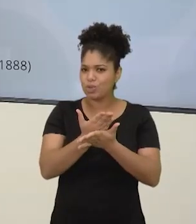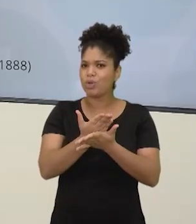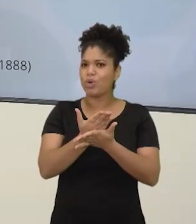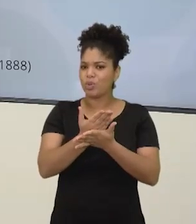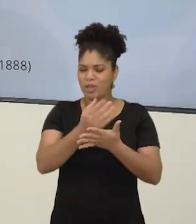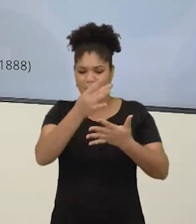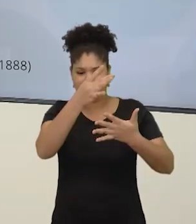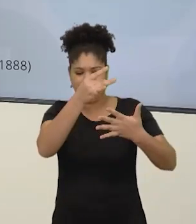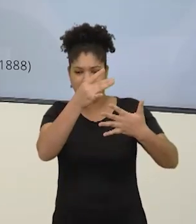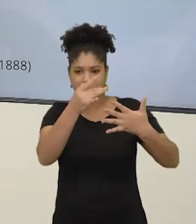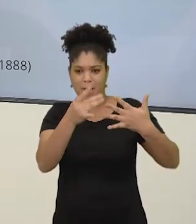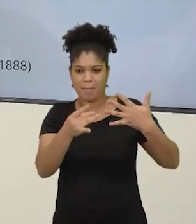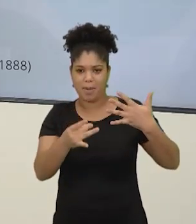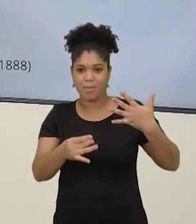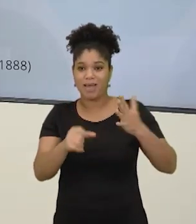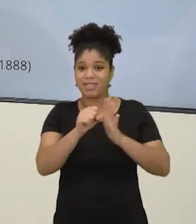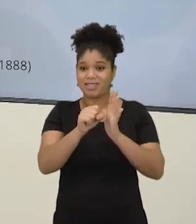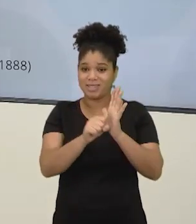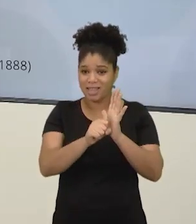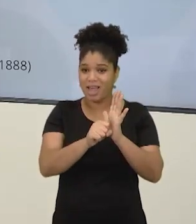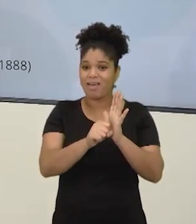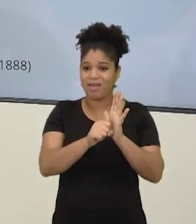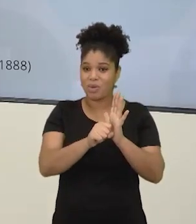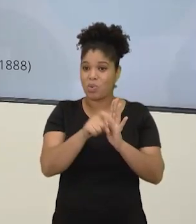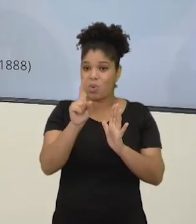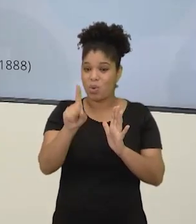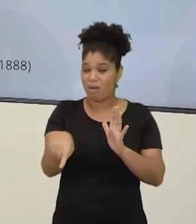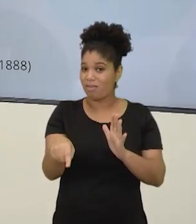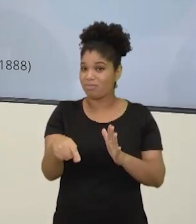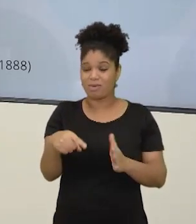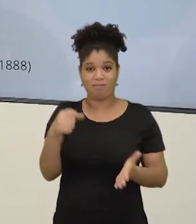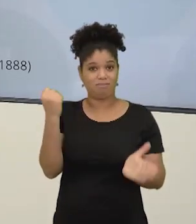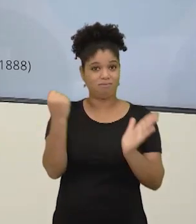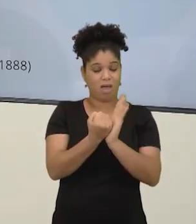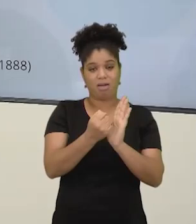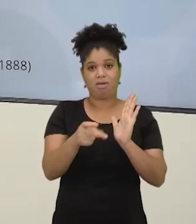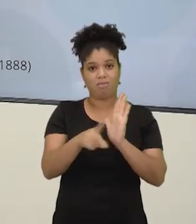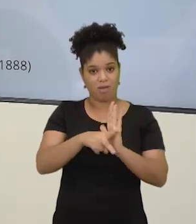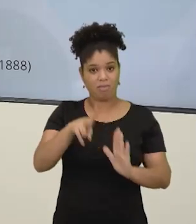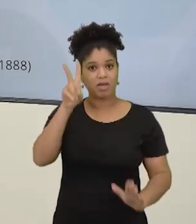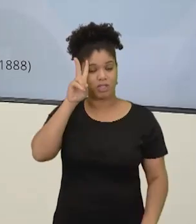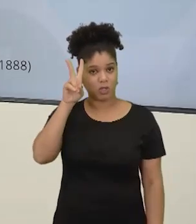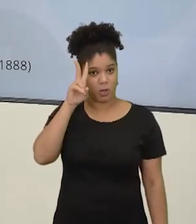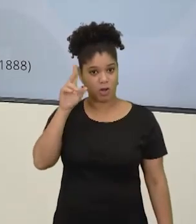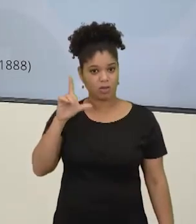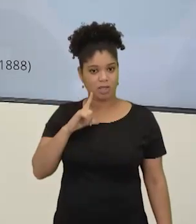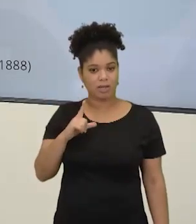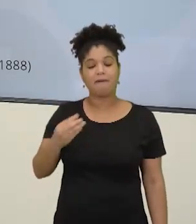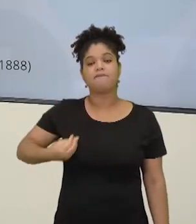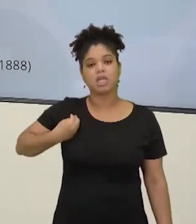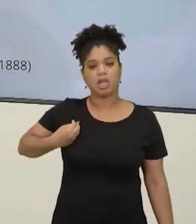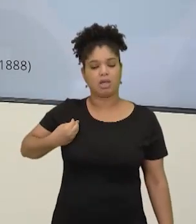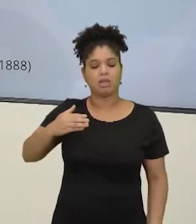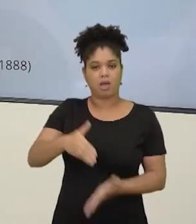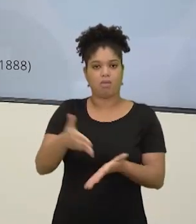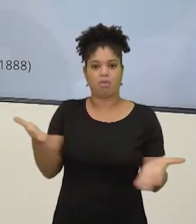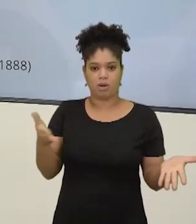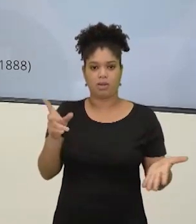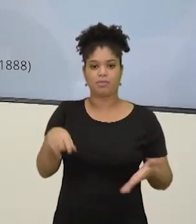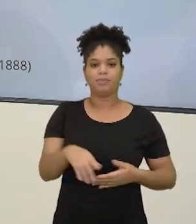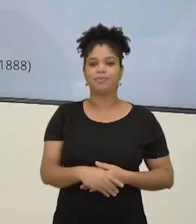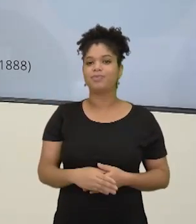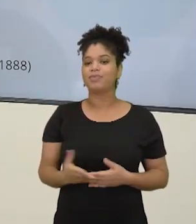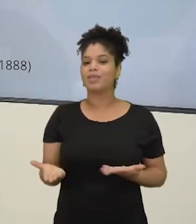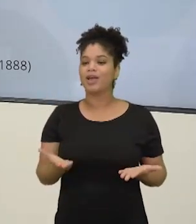muito este século, que foi um século que marcou profundamente o nosso período histórico. E agora, a nossa vida, né? A nossa vida hoje. E agora eu vou